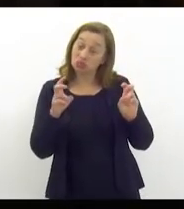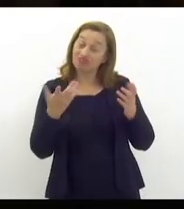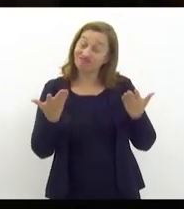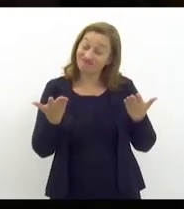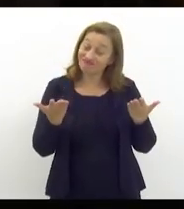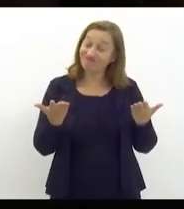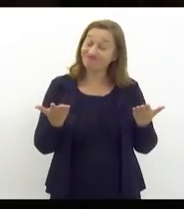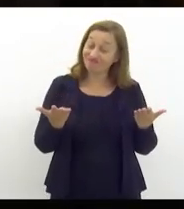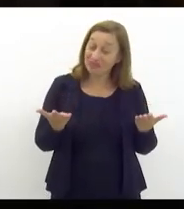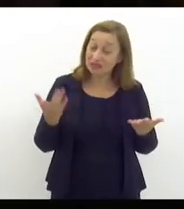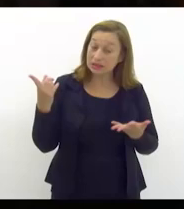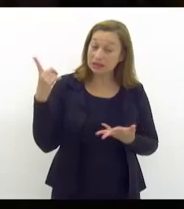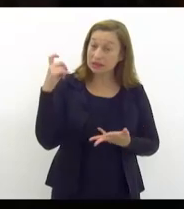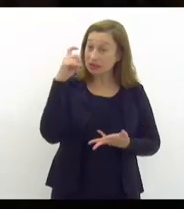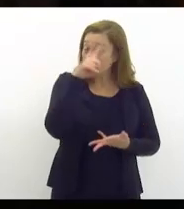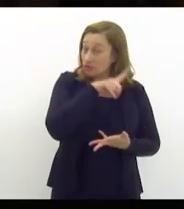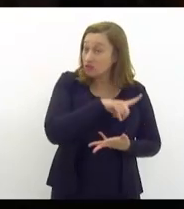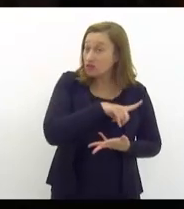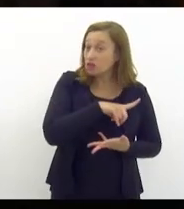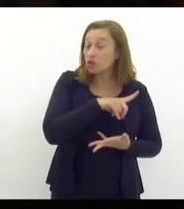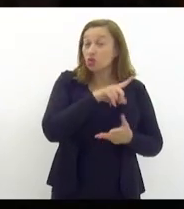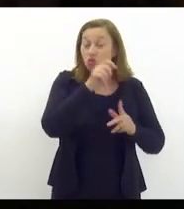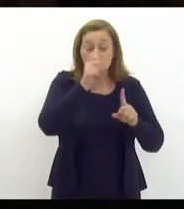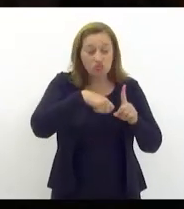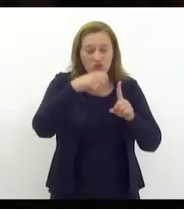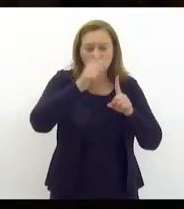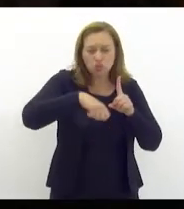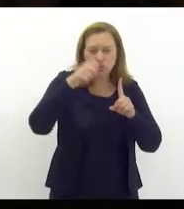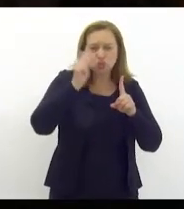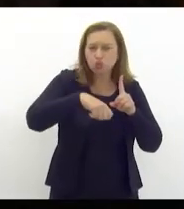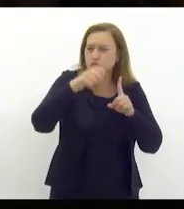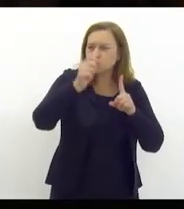posta. Os meses vão passando,